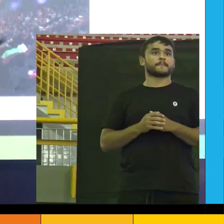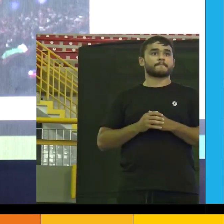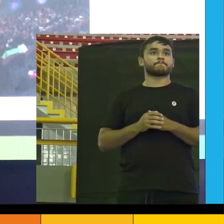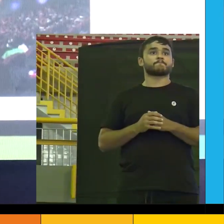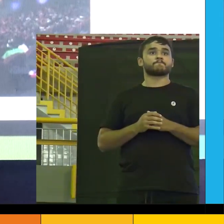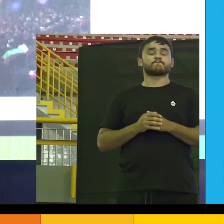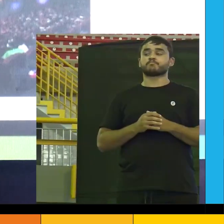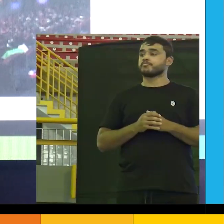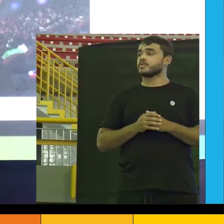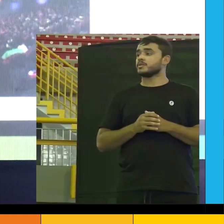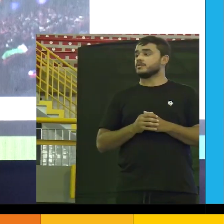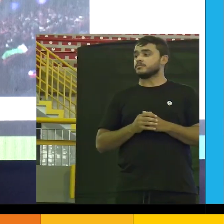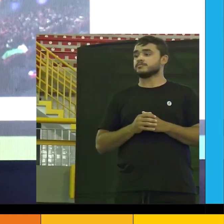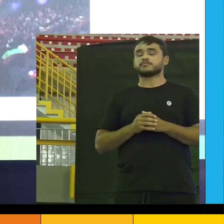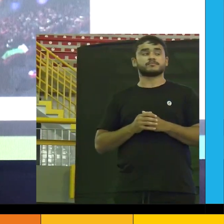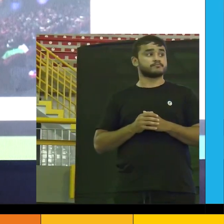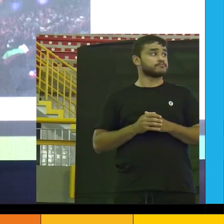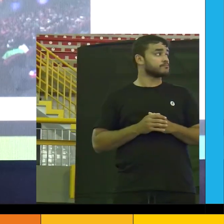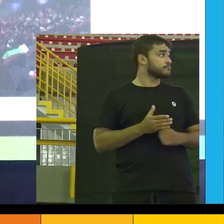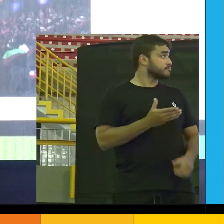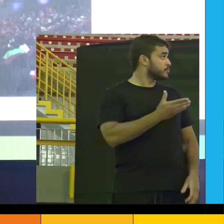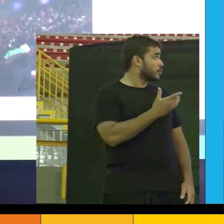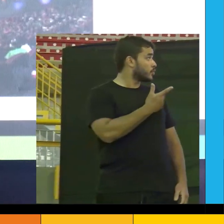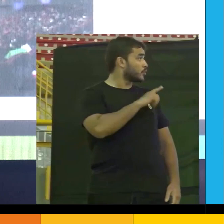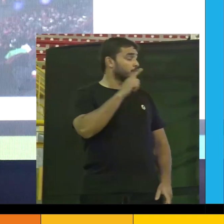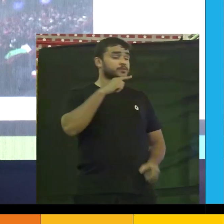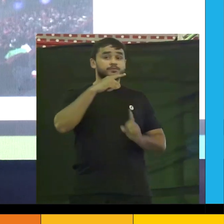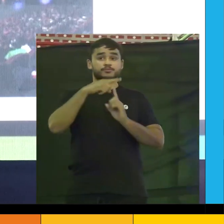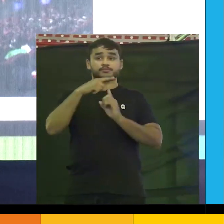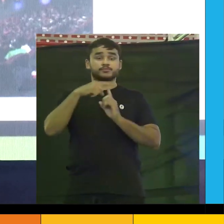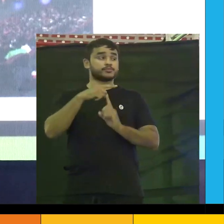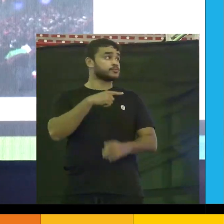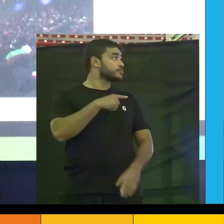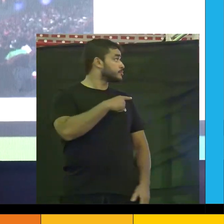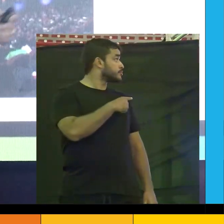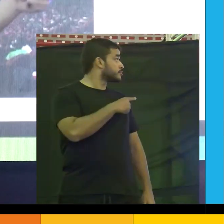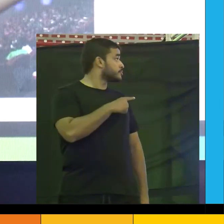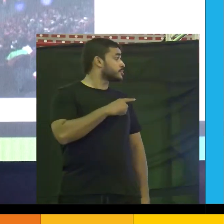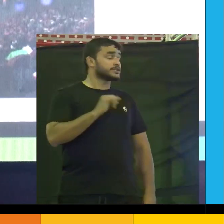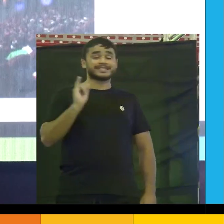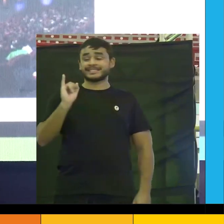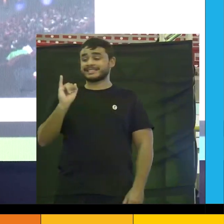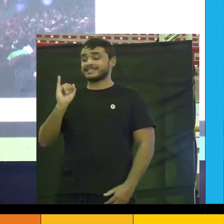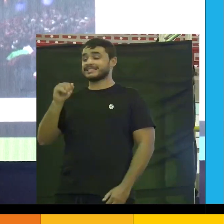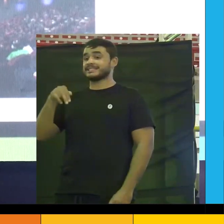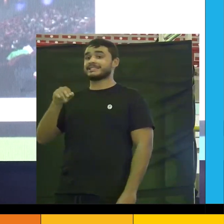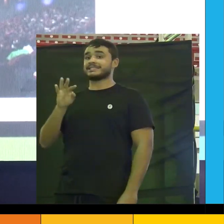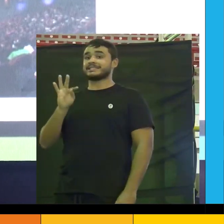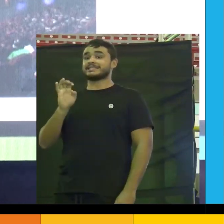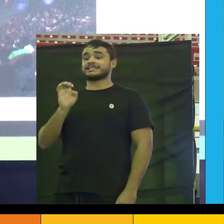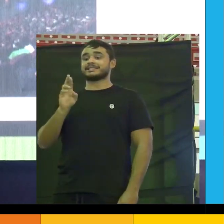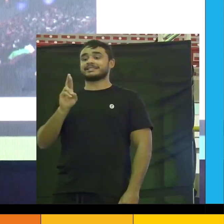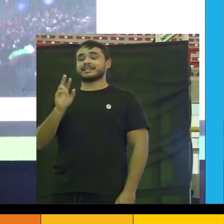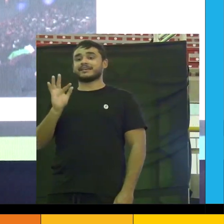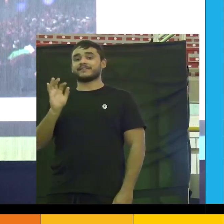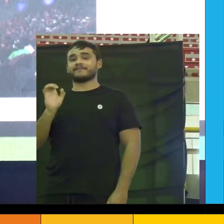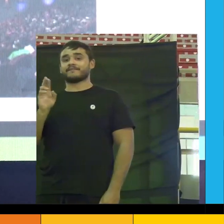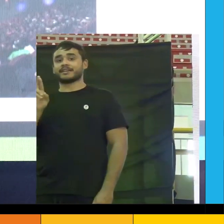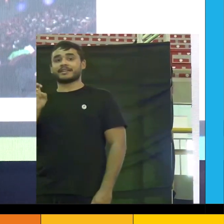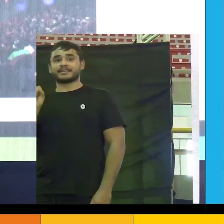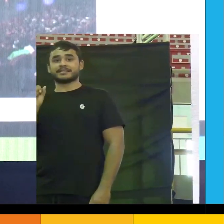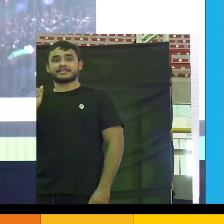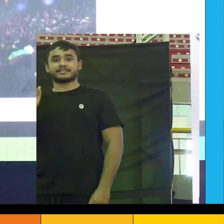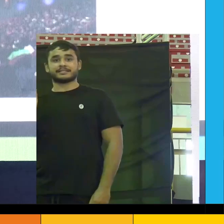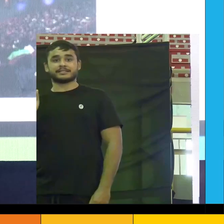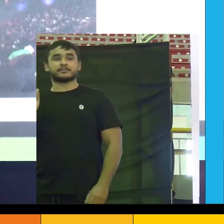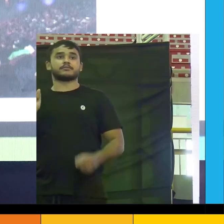Interferência seria o nosso próximo fenômeno. Muitos alunos confundem ressonância com a